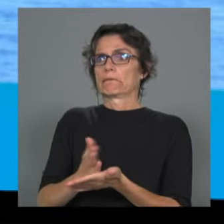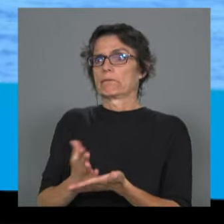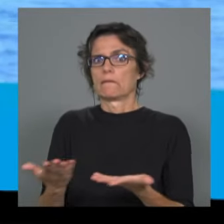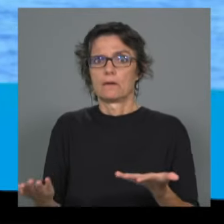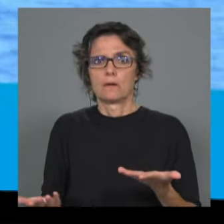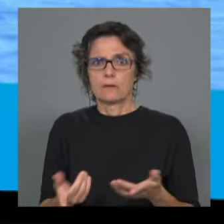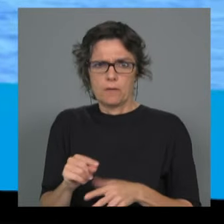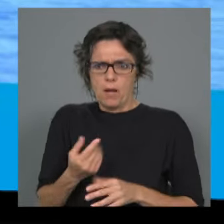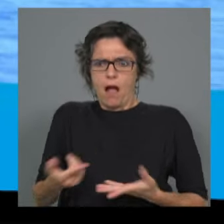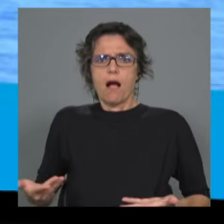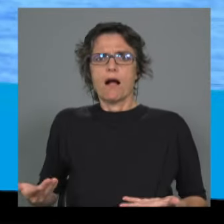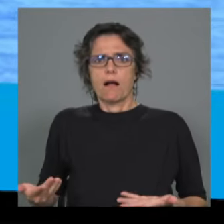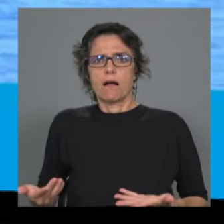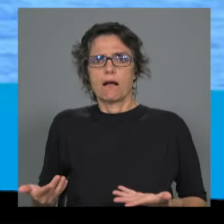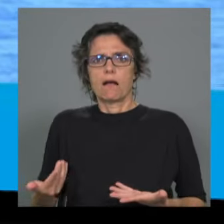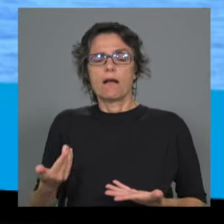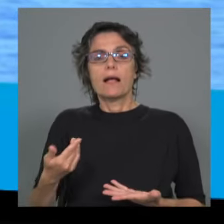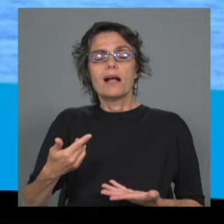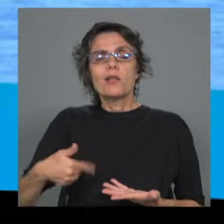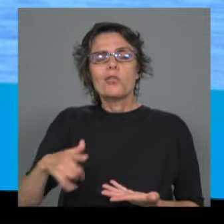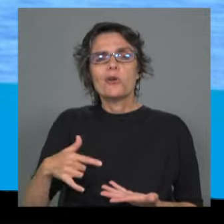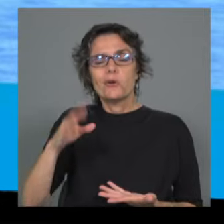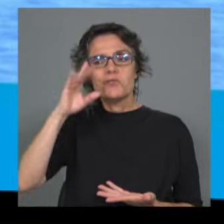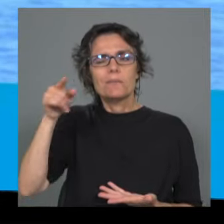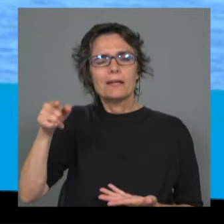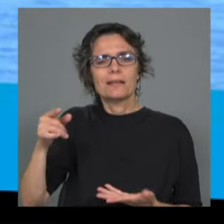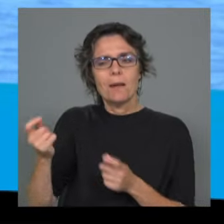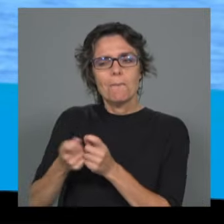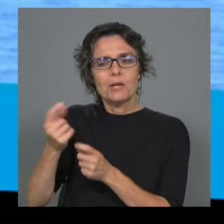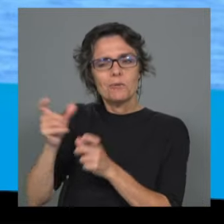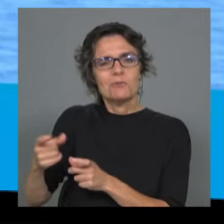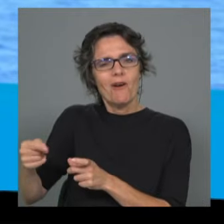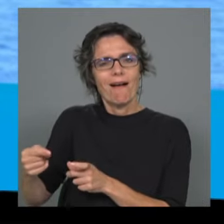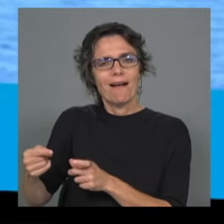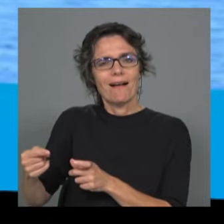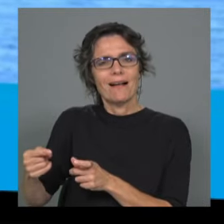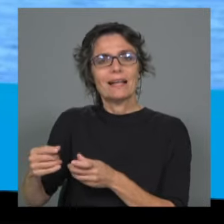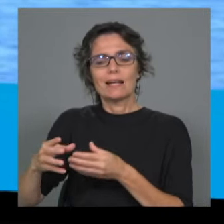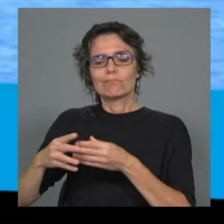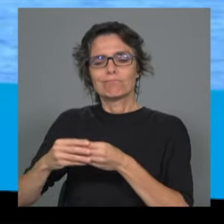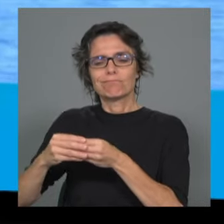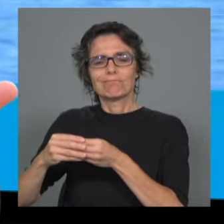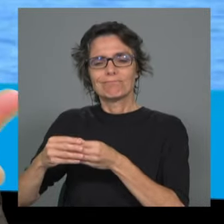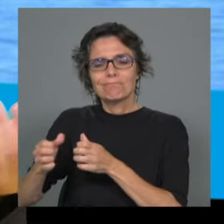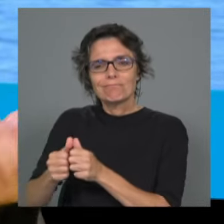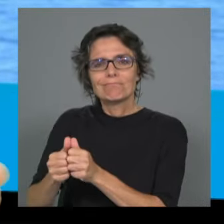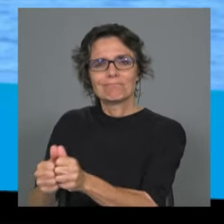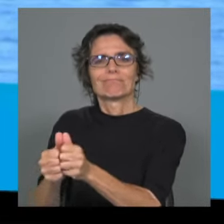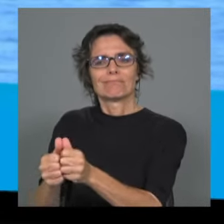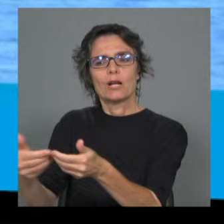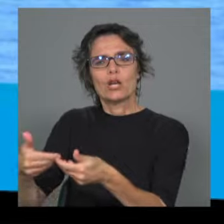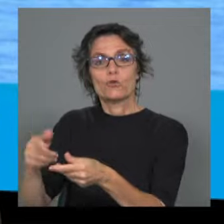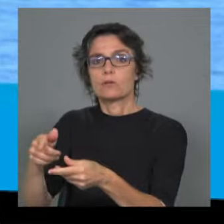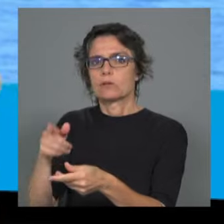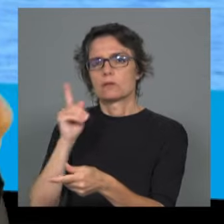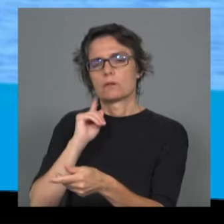é? Termos sempre alguém que nos ajude, que nos encaminhe, que nos mostre a clarear a verdade. E para mim é